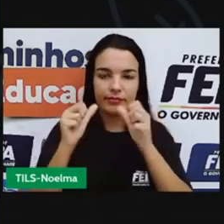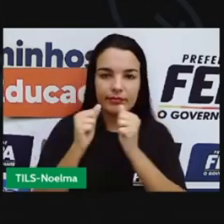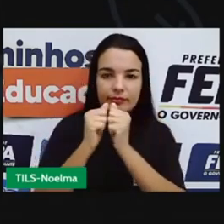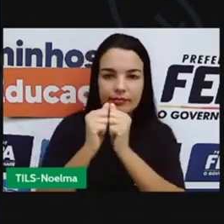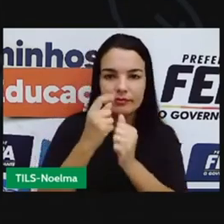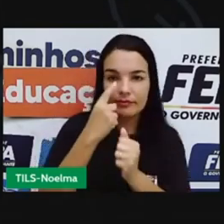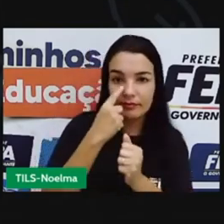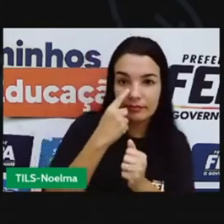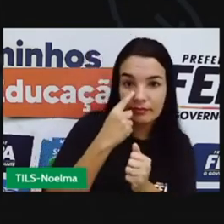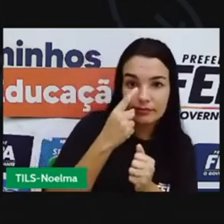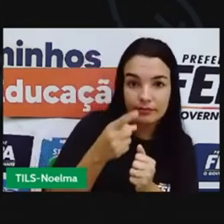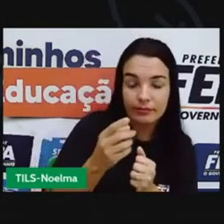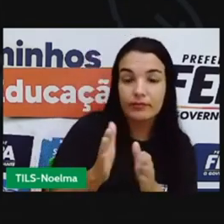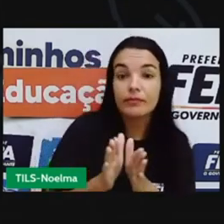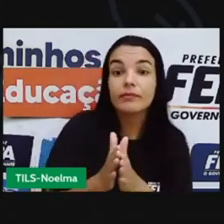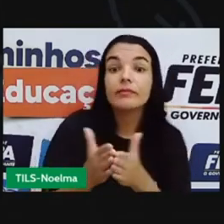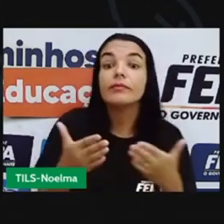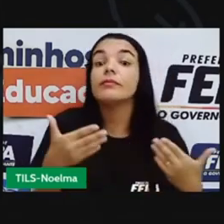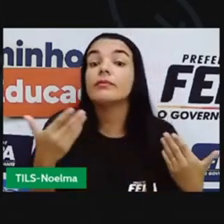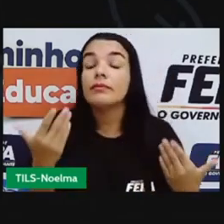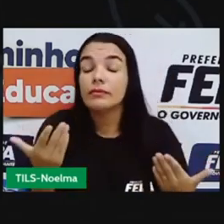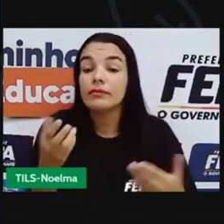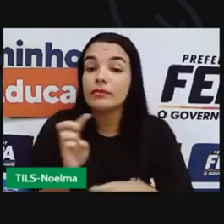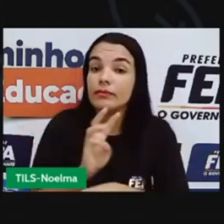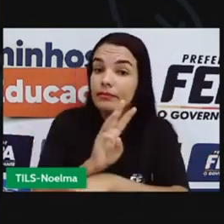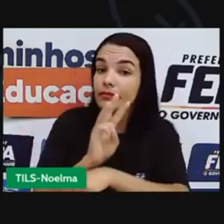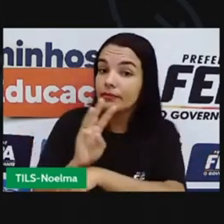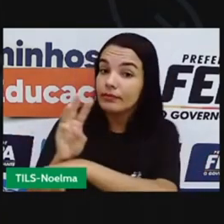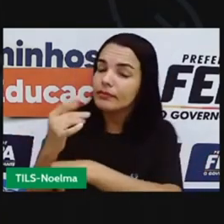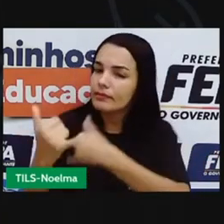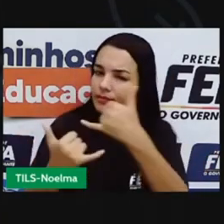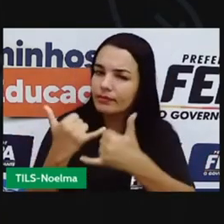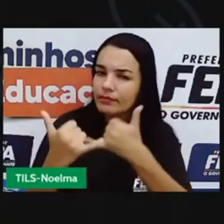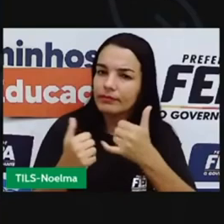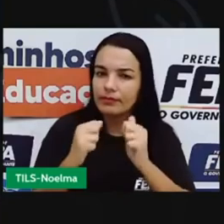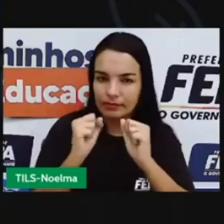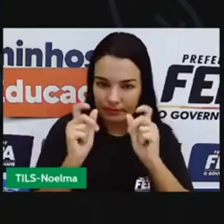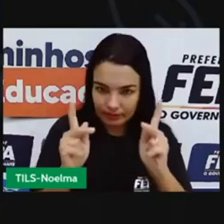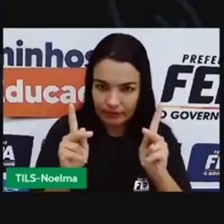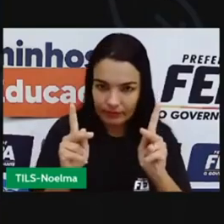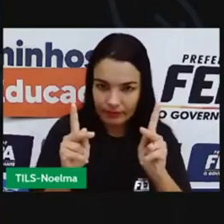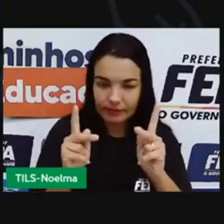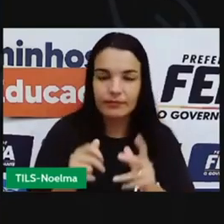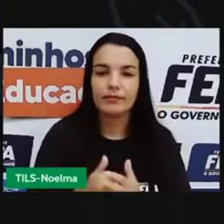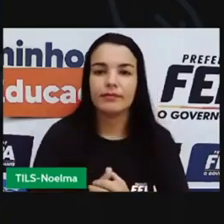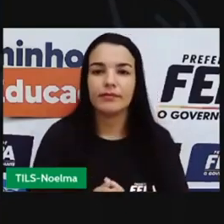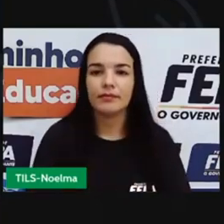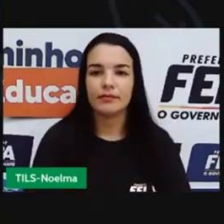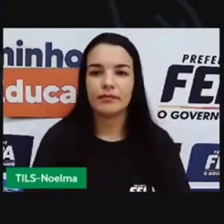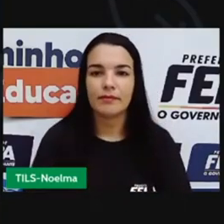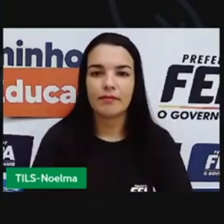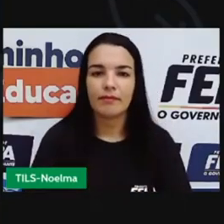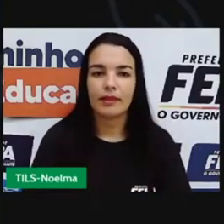verem qual é o link do joguinho, tá?